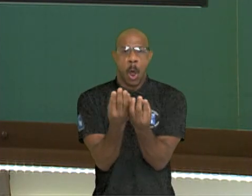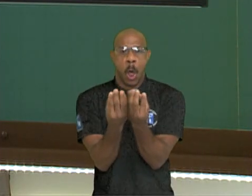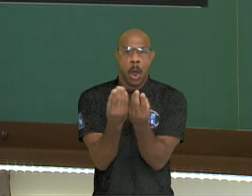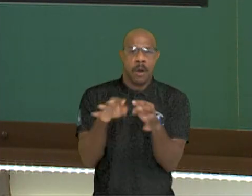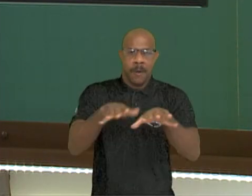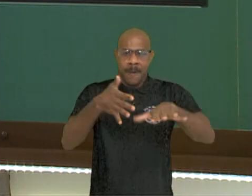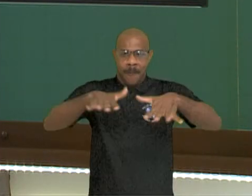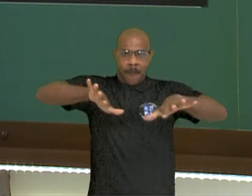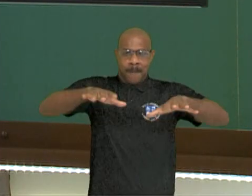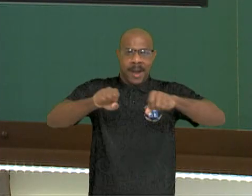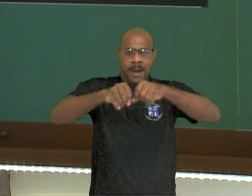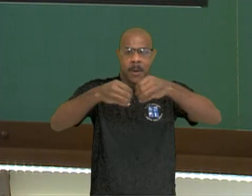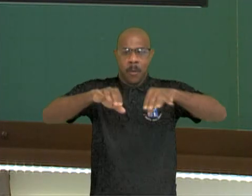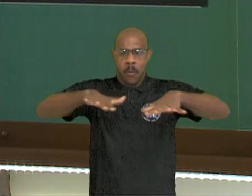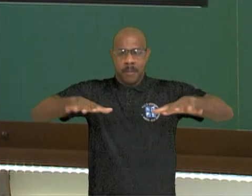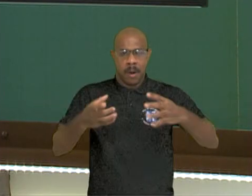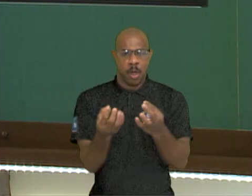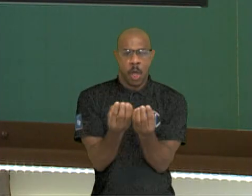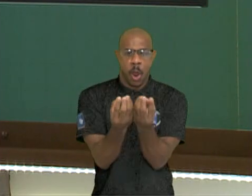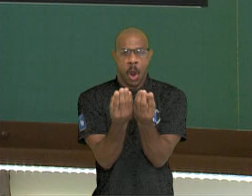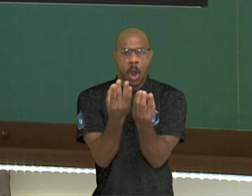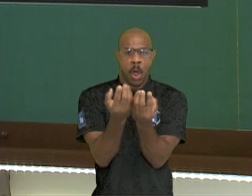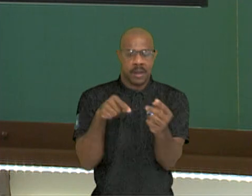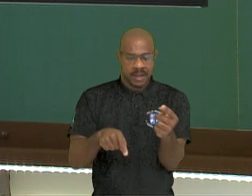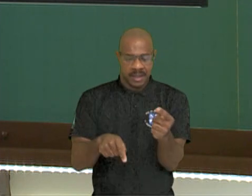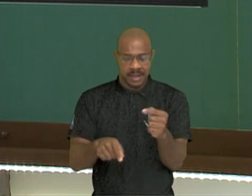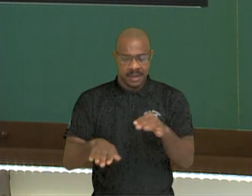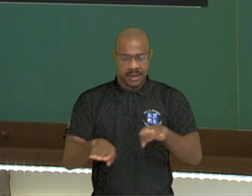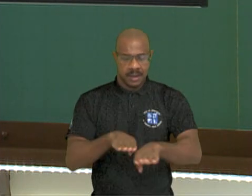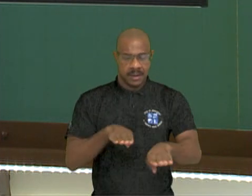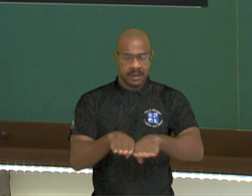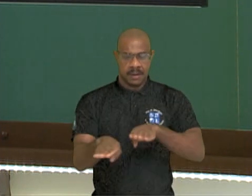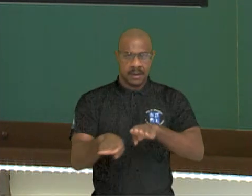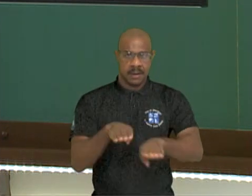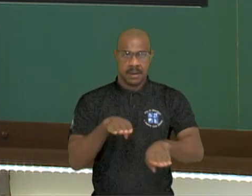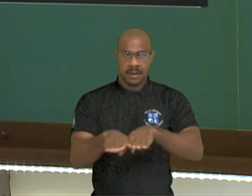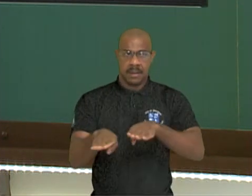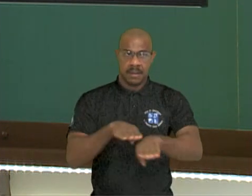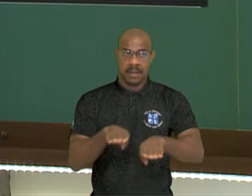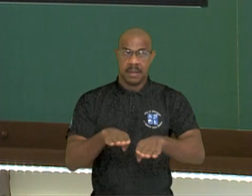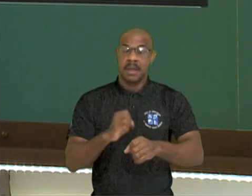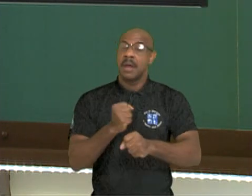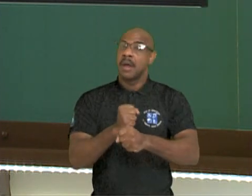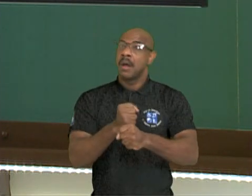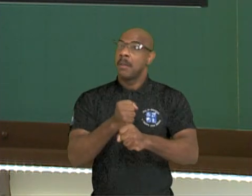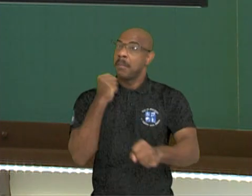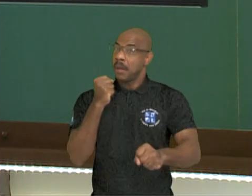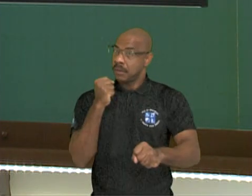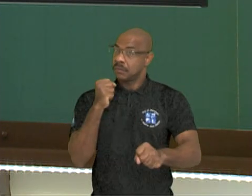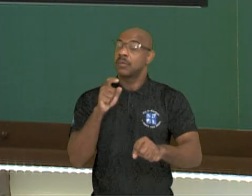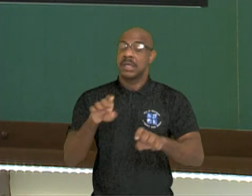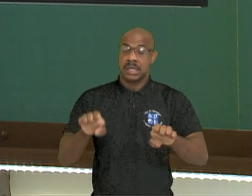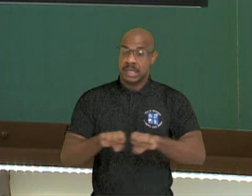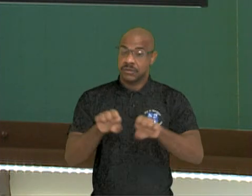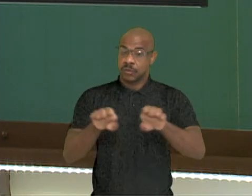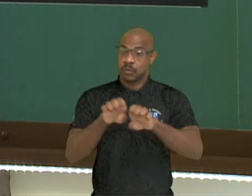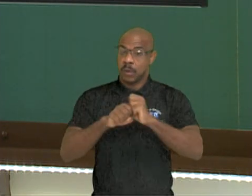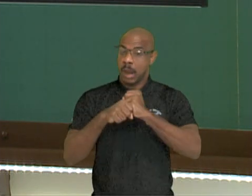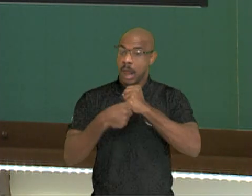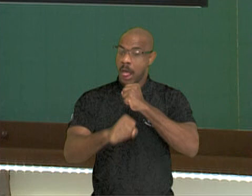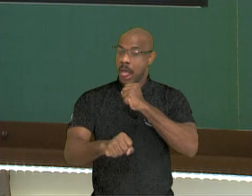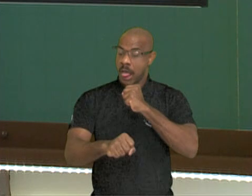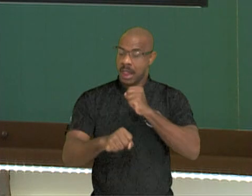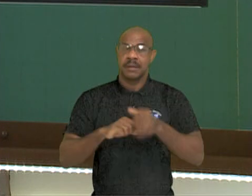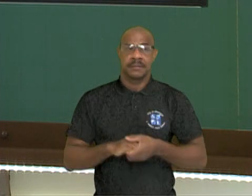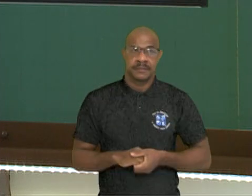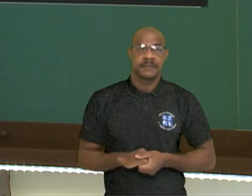de forma mais clara, ele movimenta essas placas. Claro que eu estou falando de grandes estruturas. O que cabe sobre uma